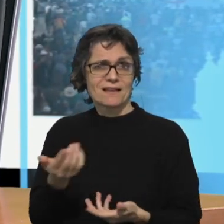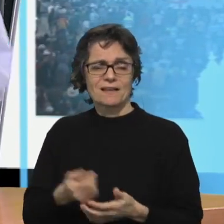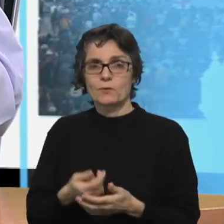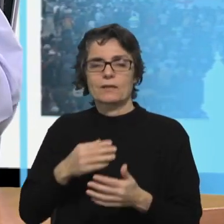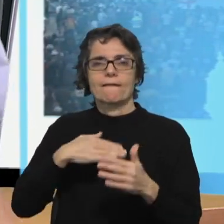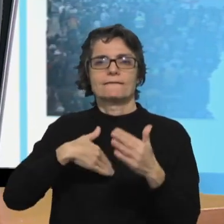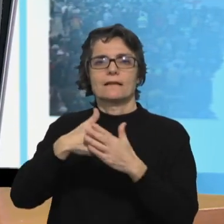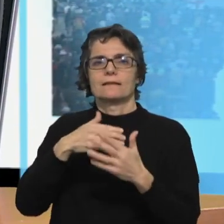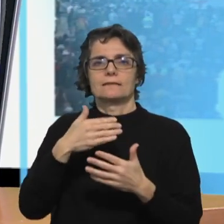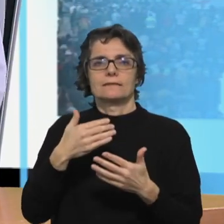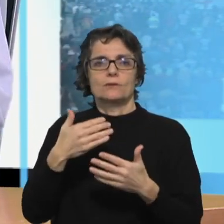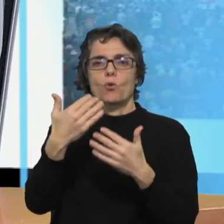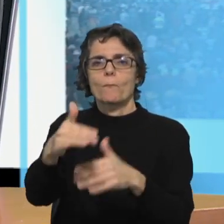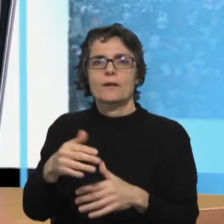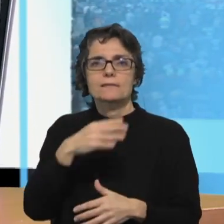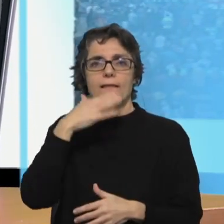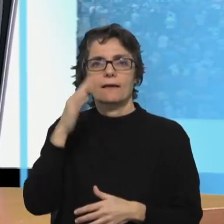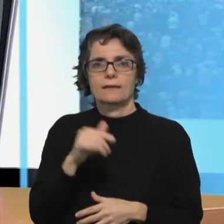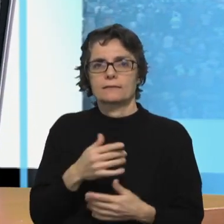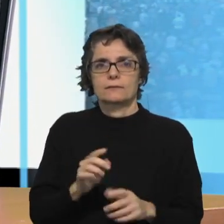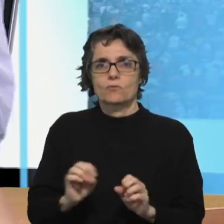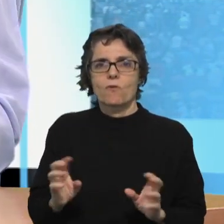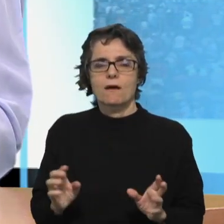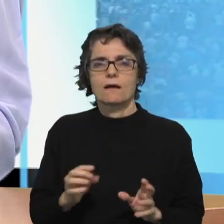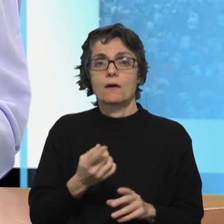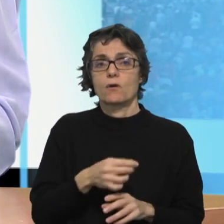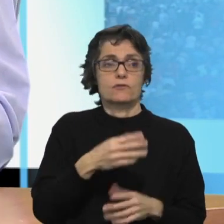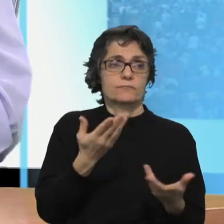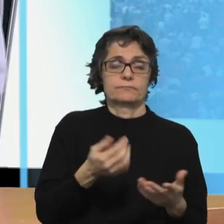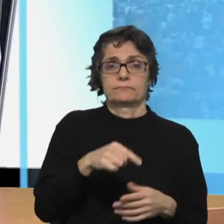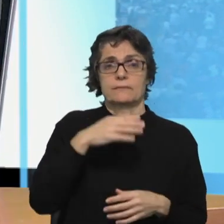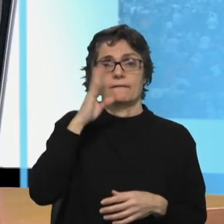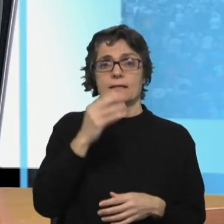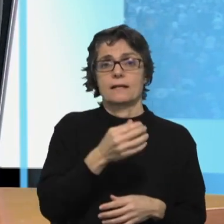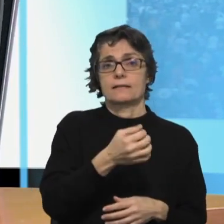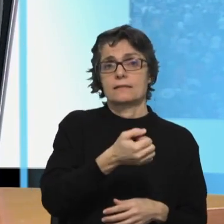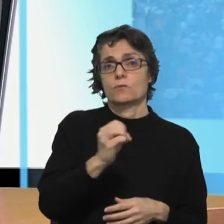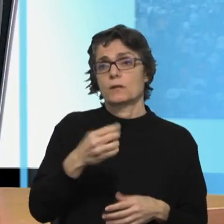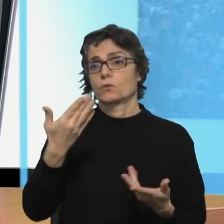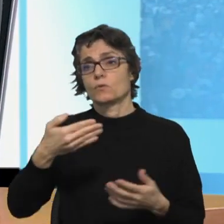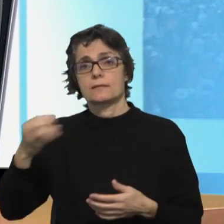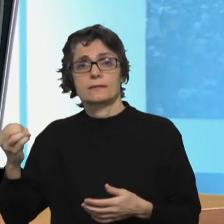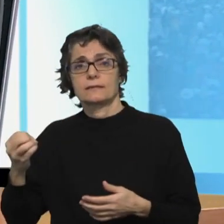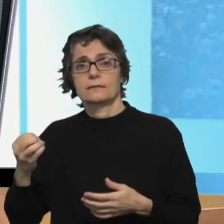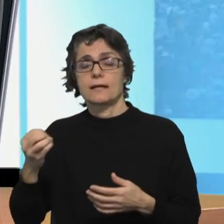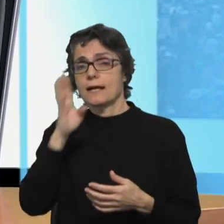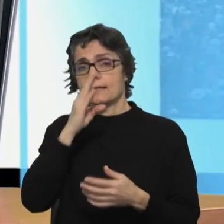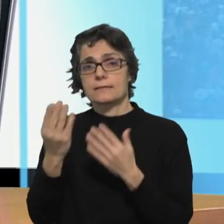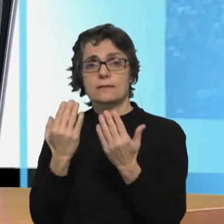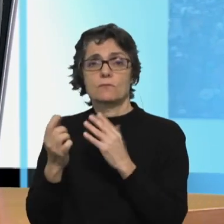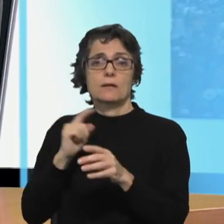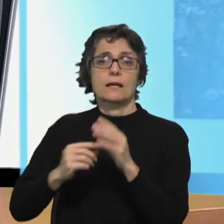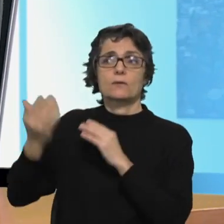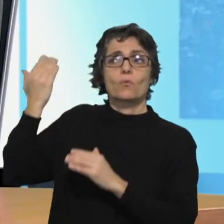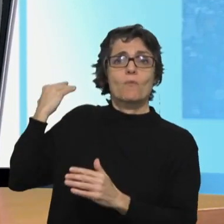idade, até porque, repara, ter hoje 50 ou 70 anos não é a mesma coisa que há 40 ou 50 anos. De facto, a qualidade de vida da meia-idade e